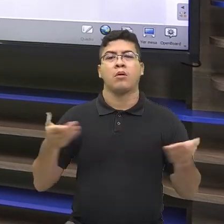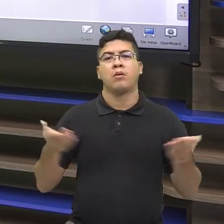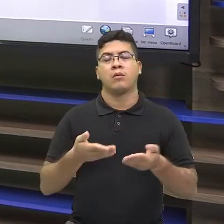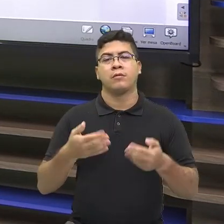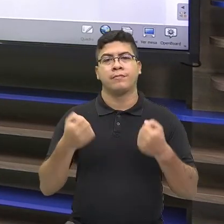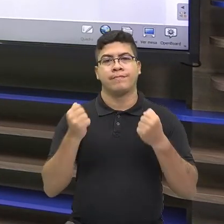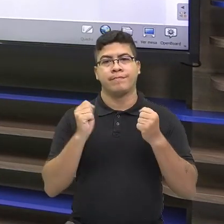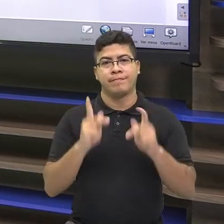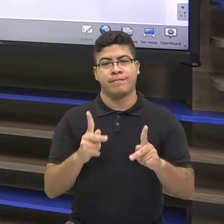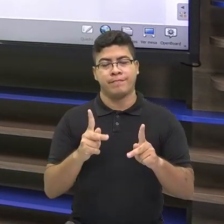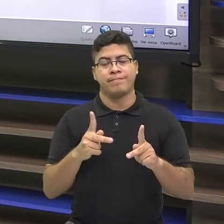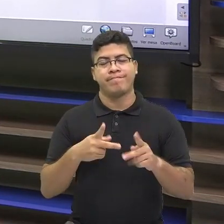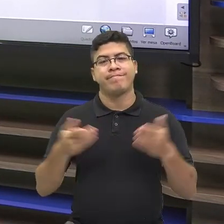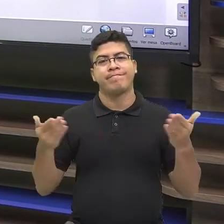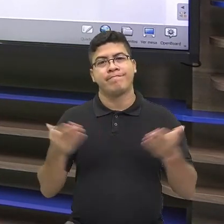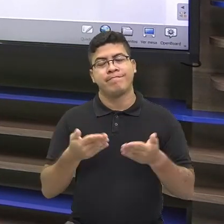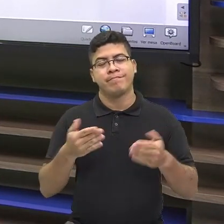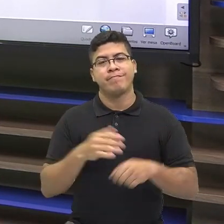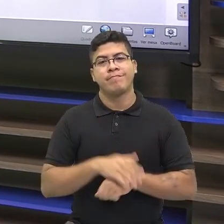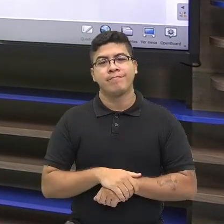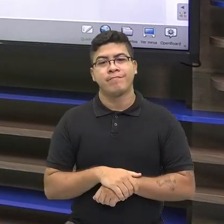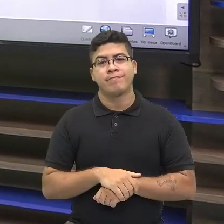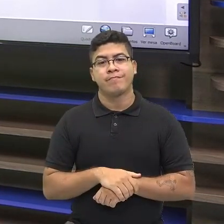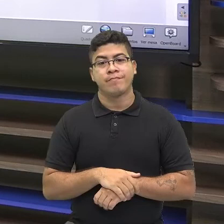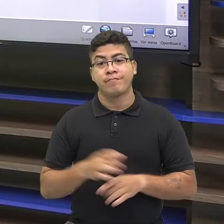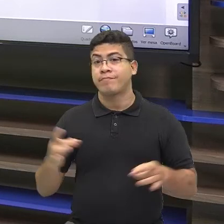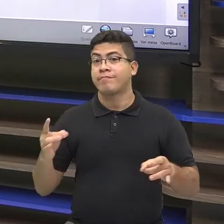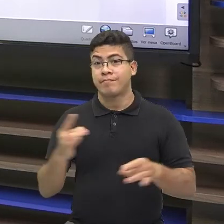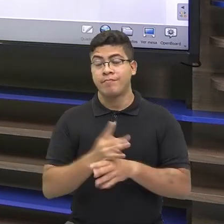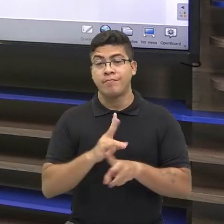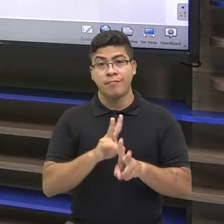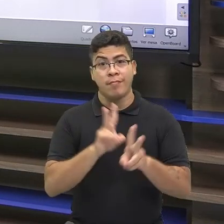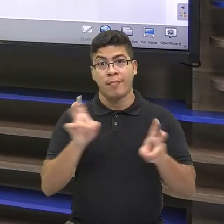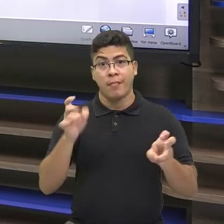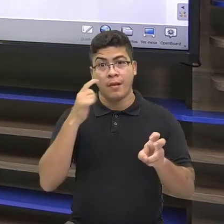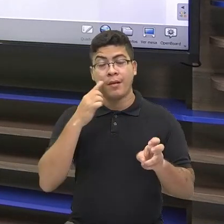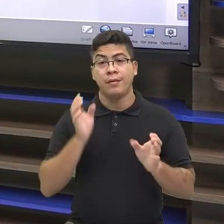artes, ok? Muito bem, então a nossa aula de hoje foi sobre